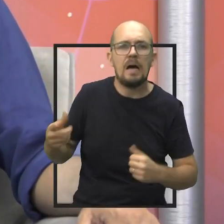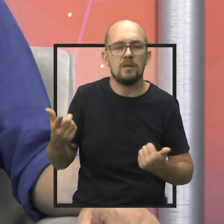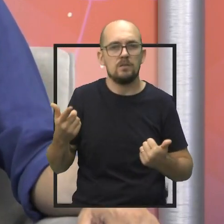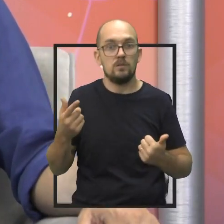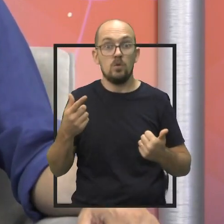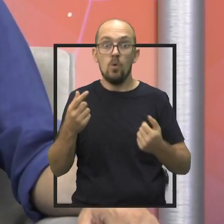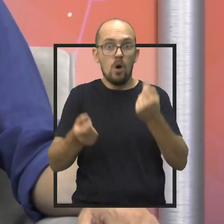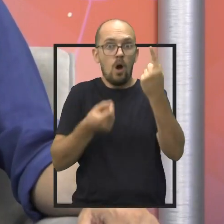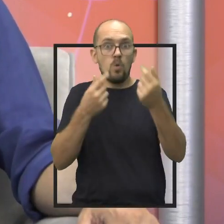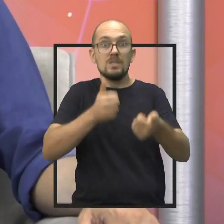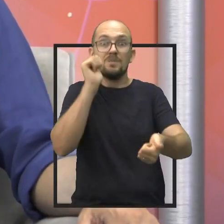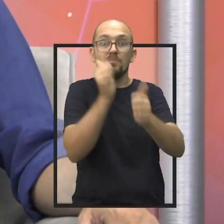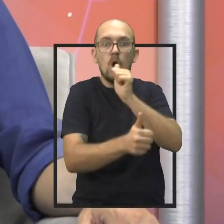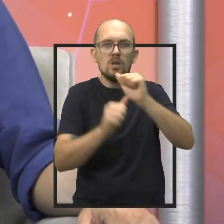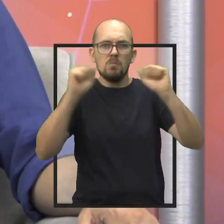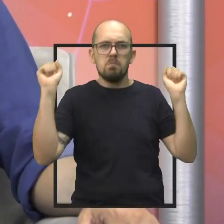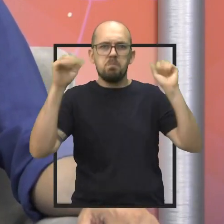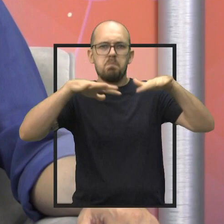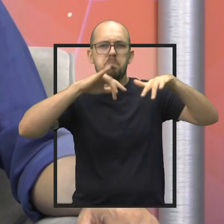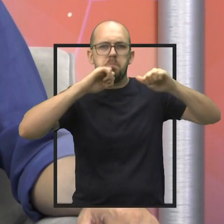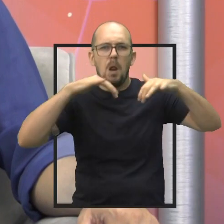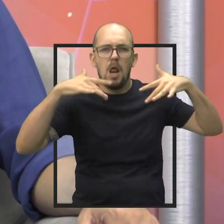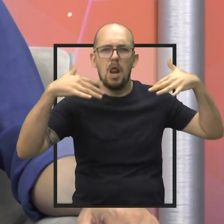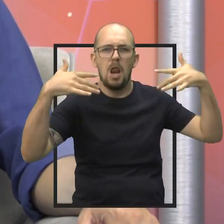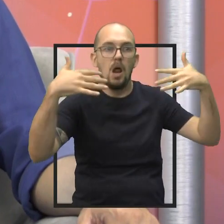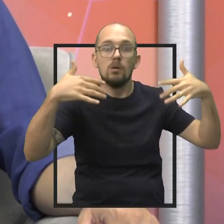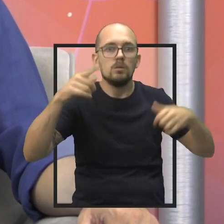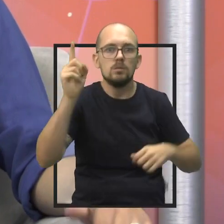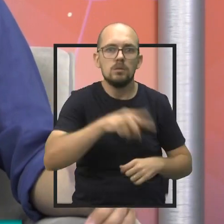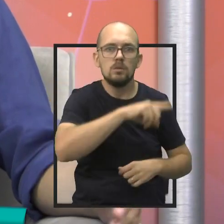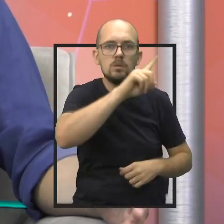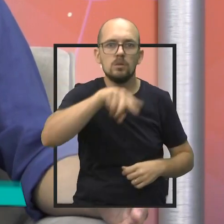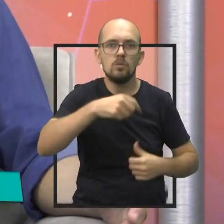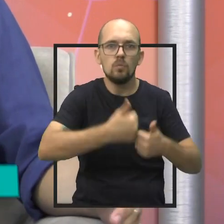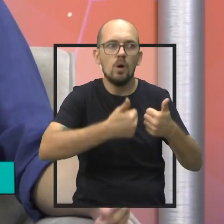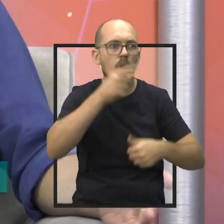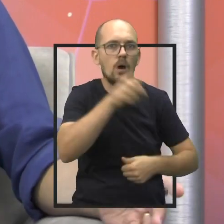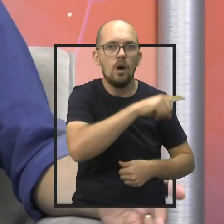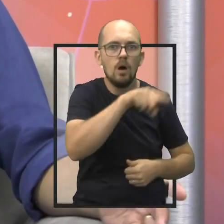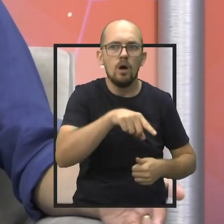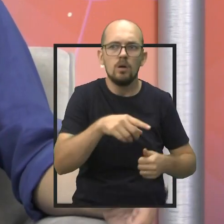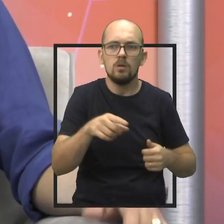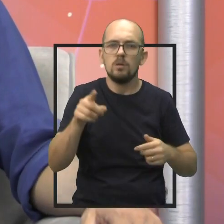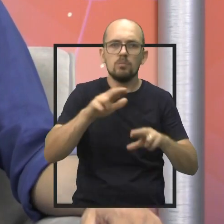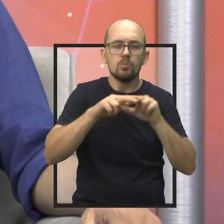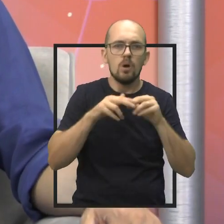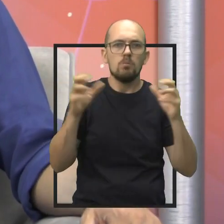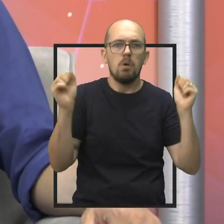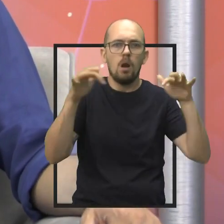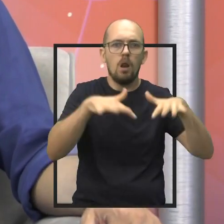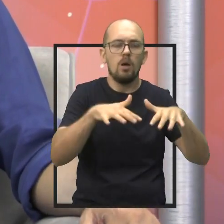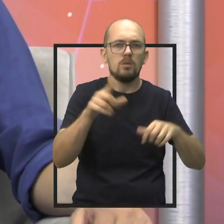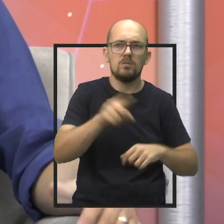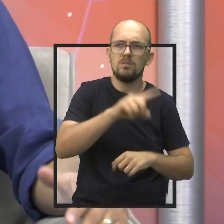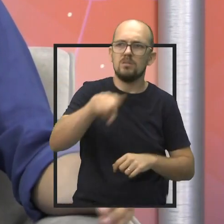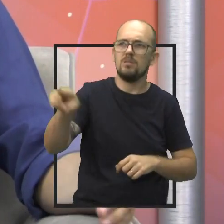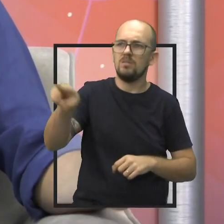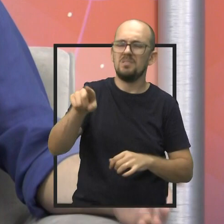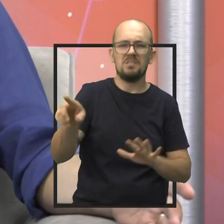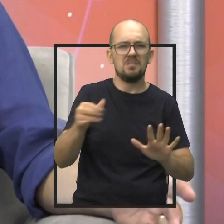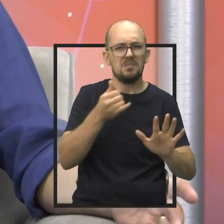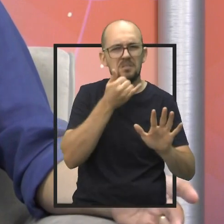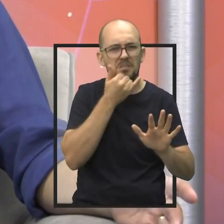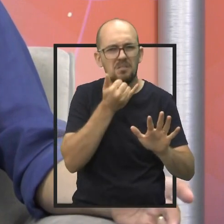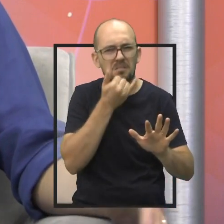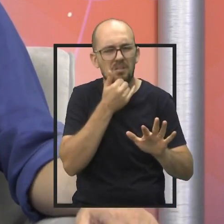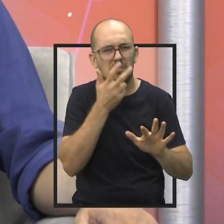eventos esportivos e eventos de qualquer outra natureza. Eu não enxergo dessa forma, tá? Que há motivo para